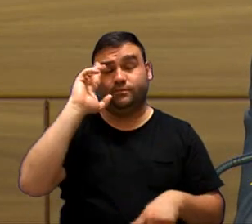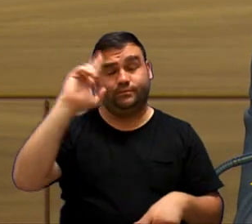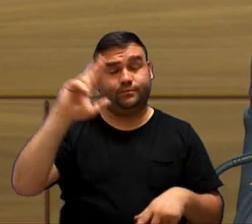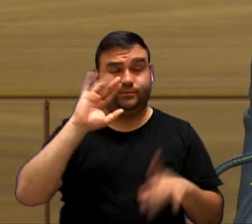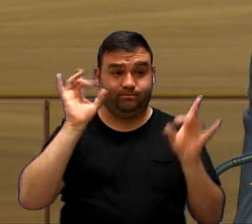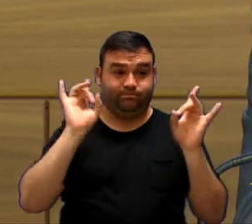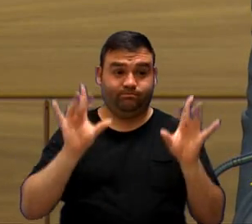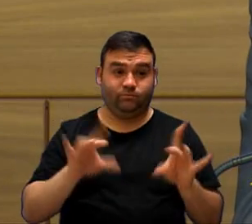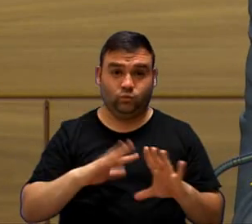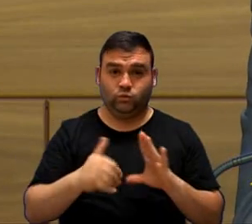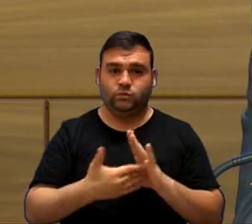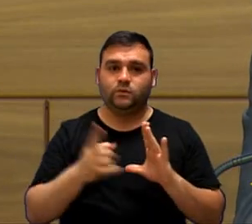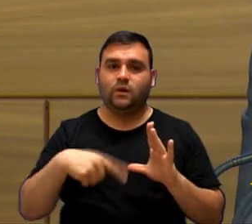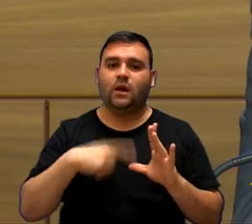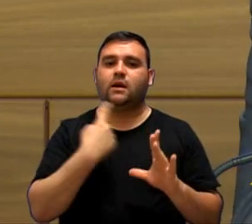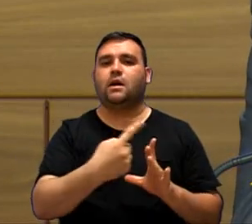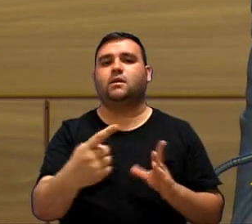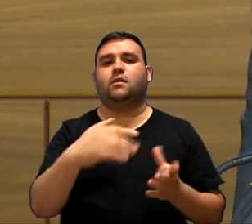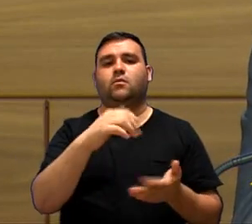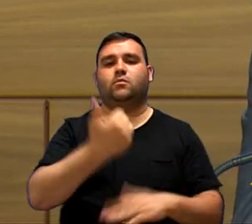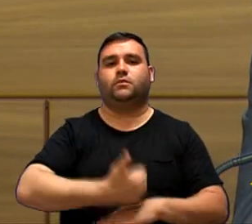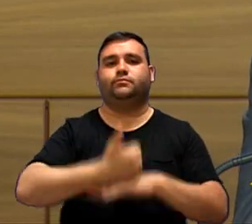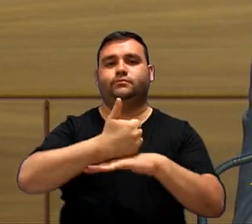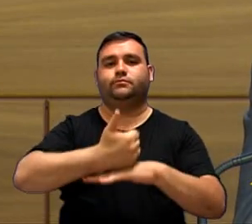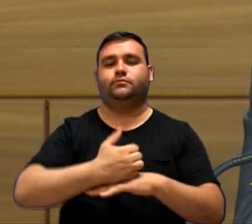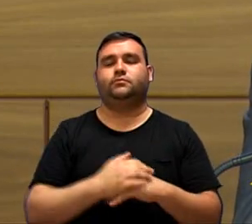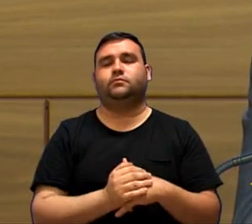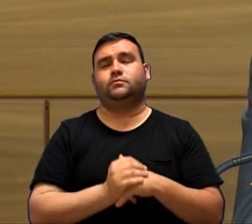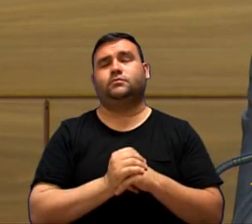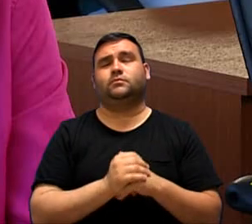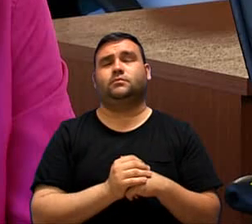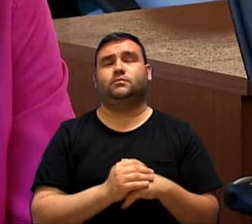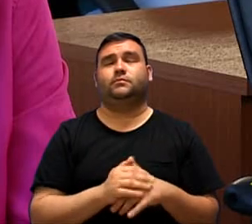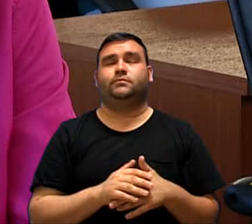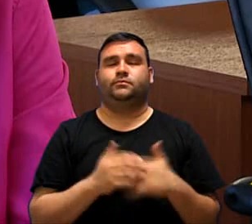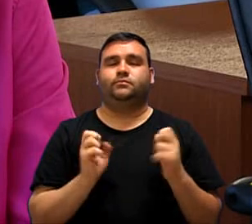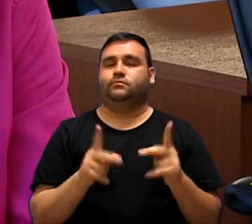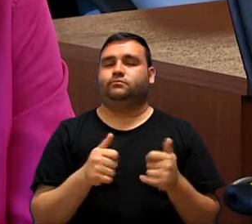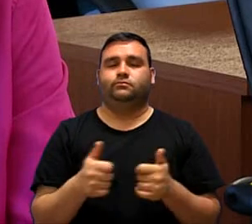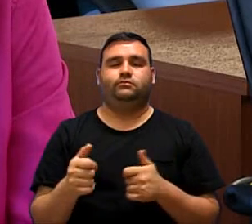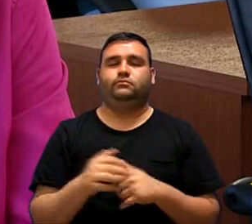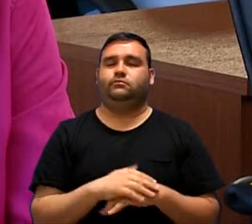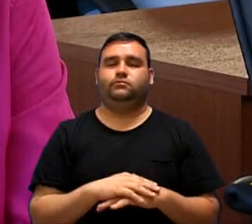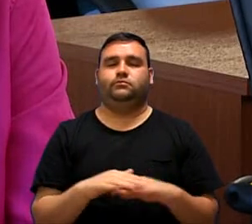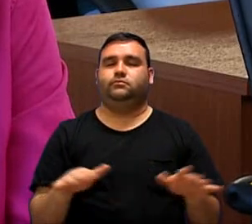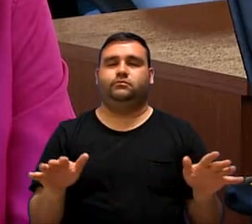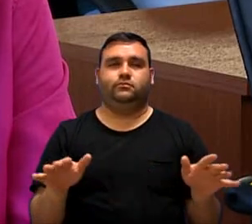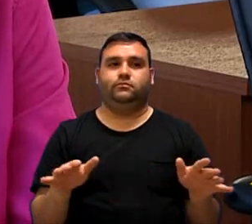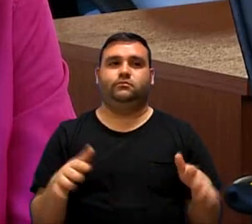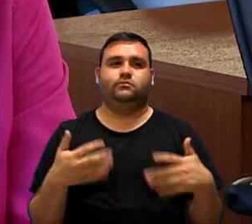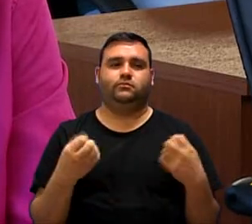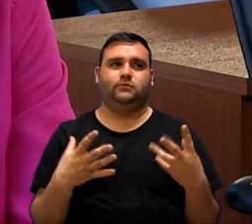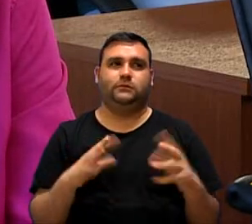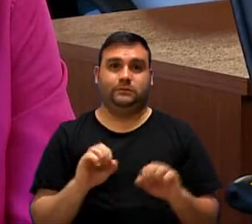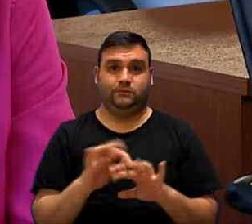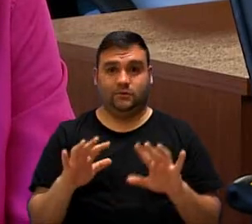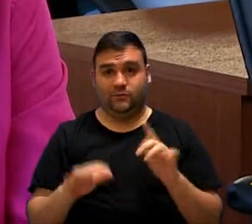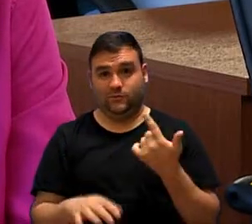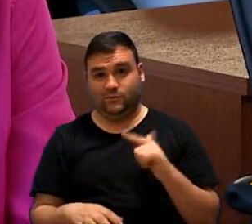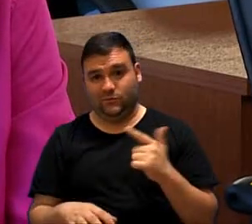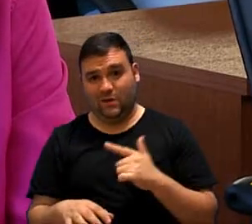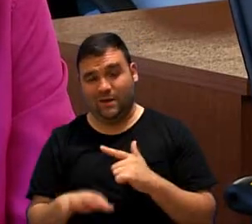de execução das emendas é de cada secretaria. Tá. Mas então, bom, tá. Tá bem. Cara, bom, não está claro,